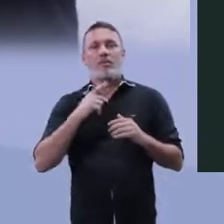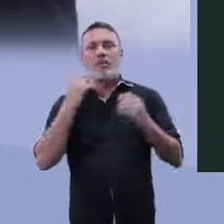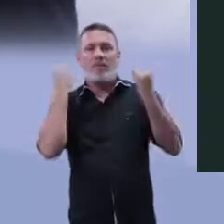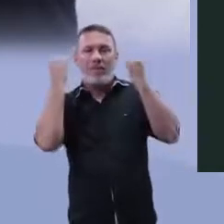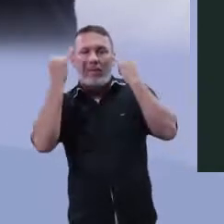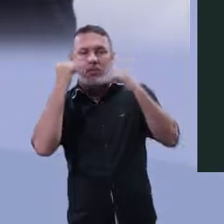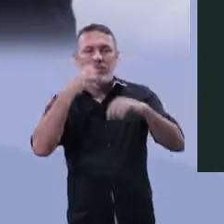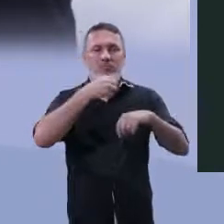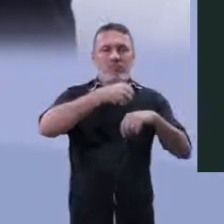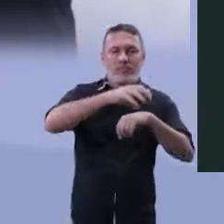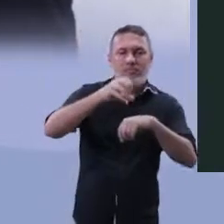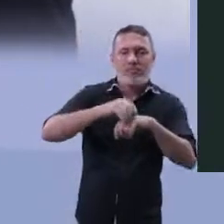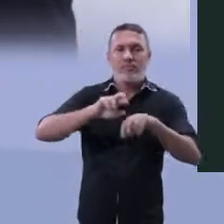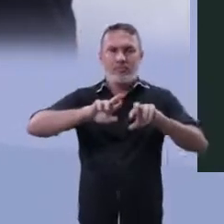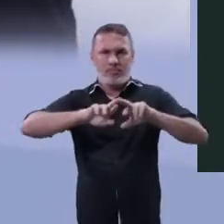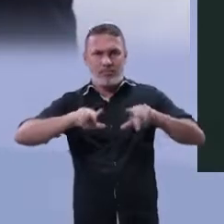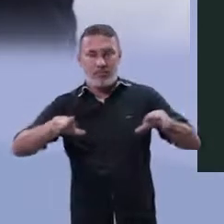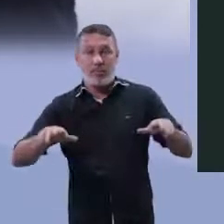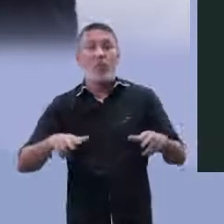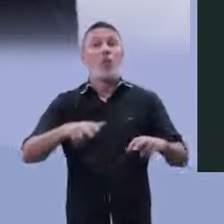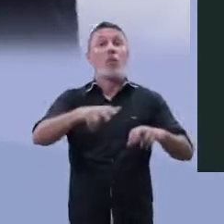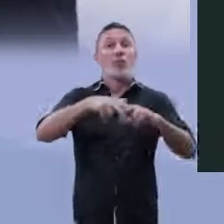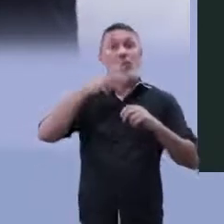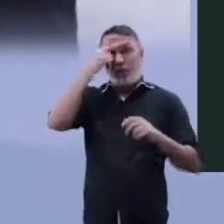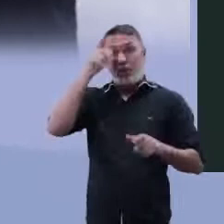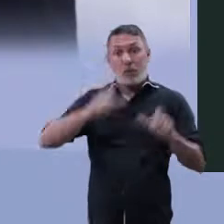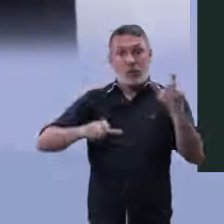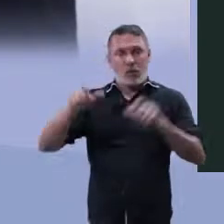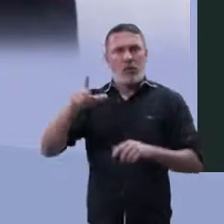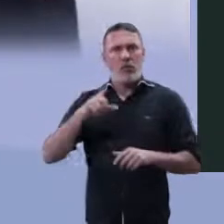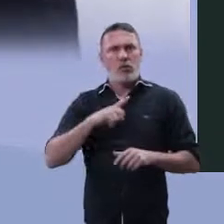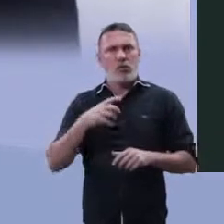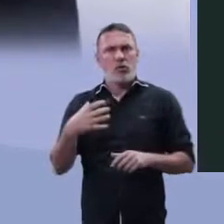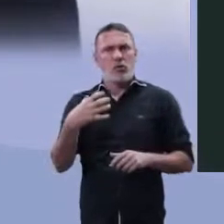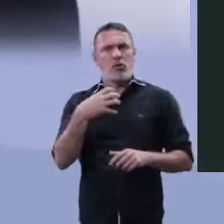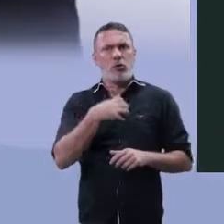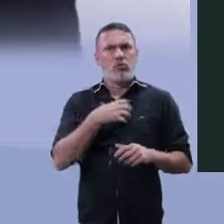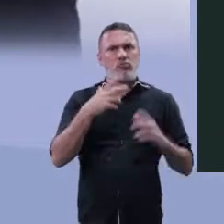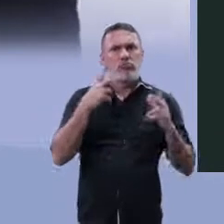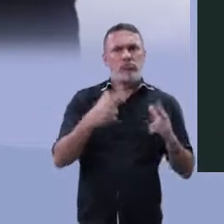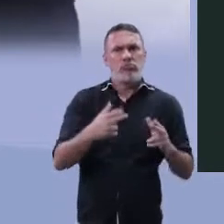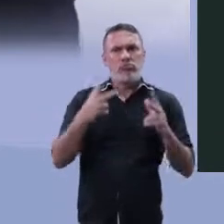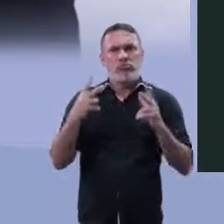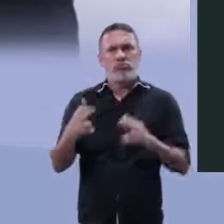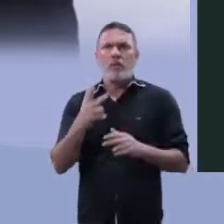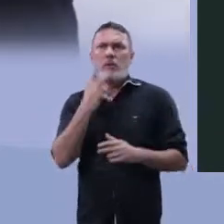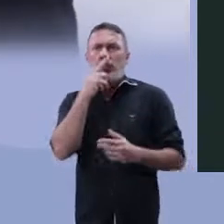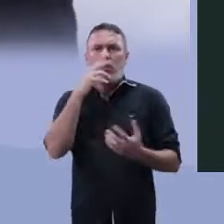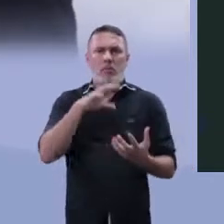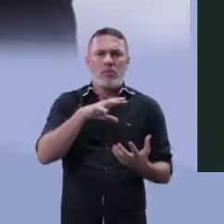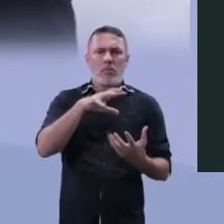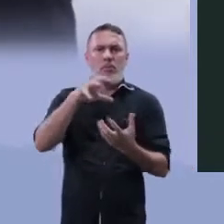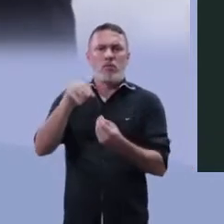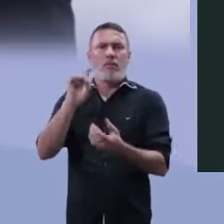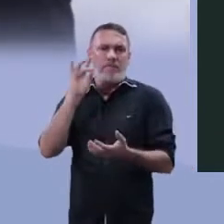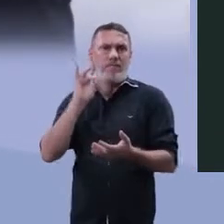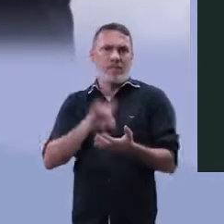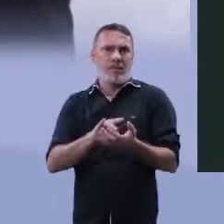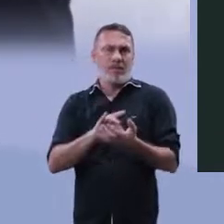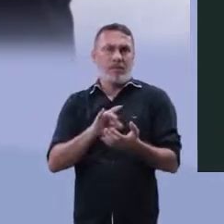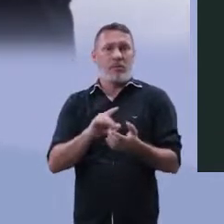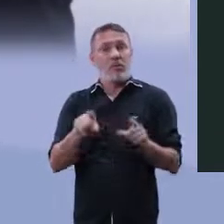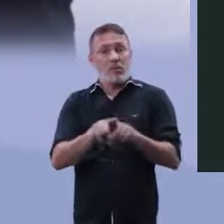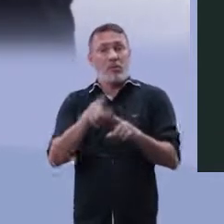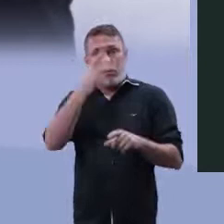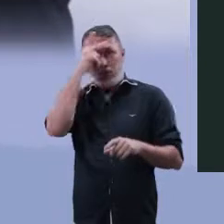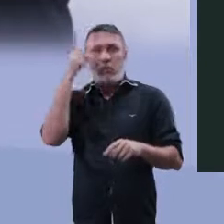único elemento que é mediado pelos meios eletrônicos ou pelos meios informacionais. E aí, as pessoas, elas, da mesma maneira